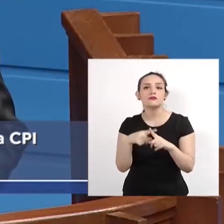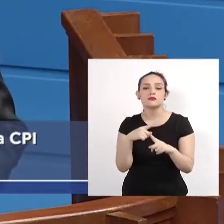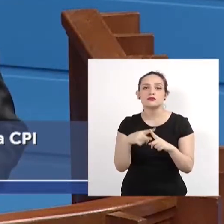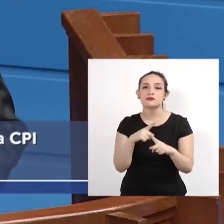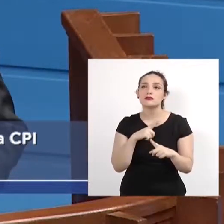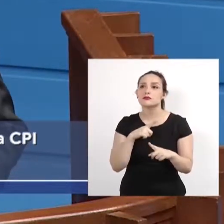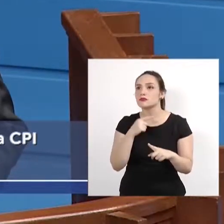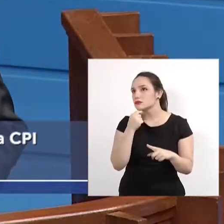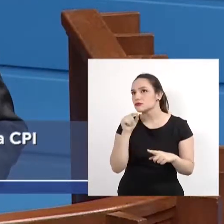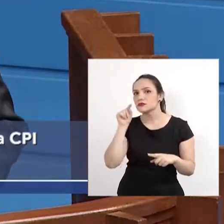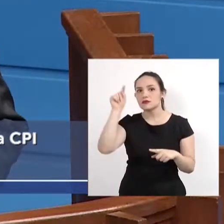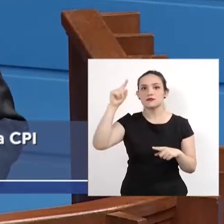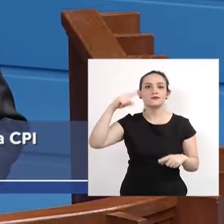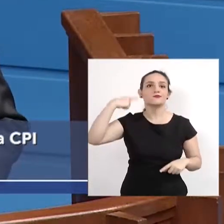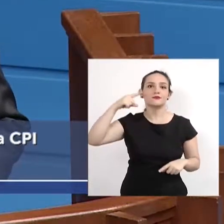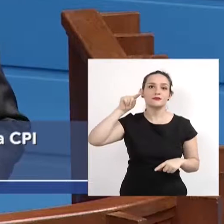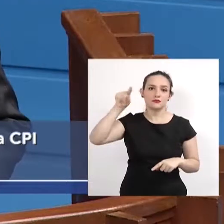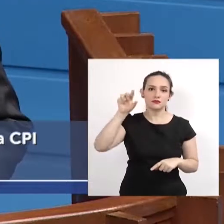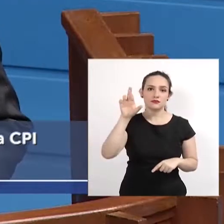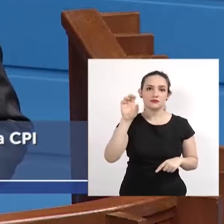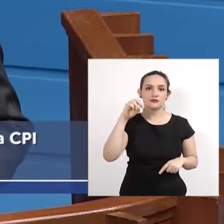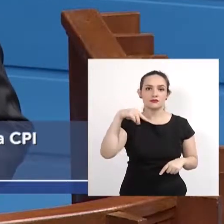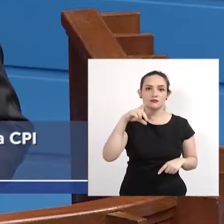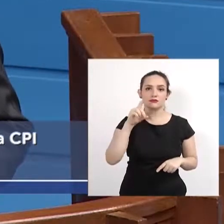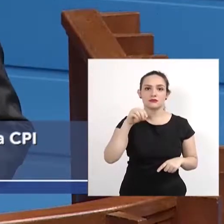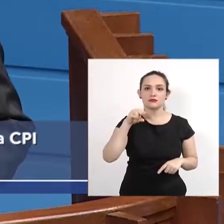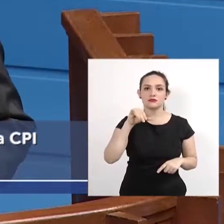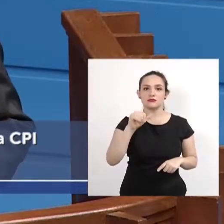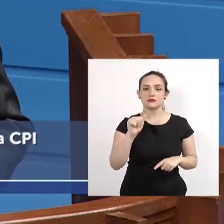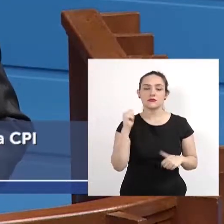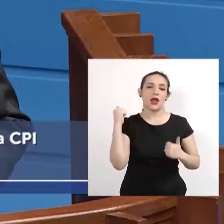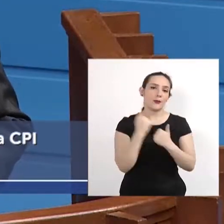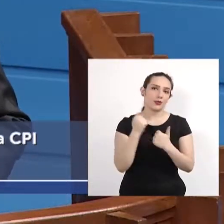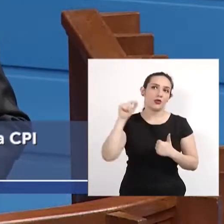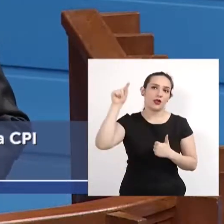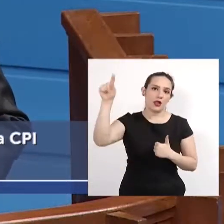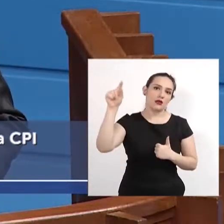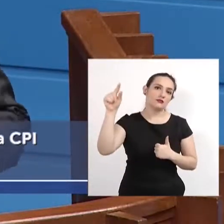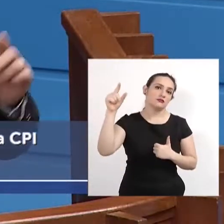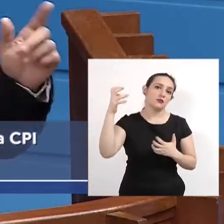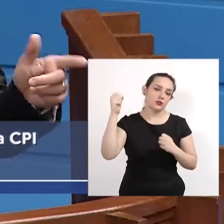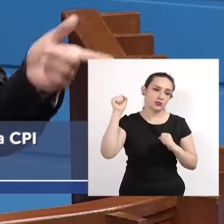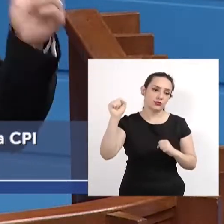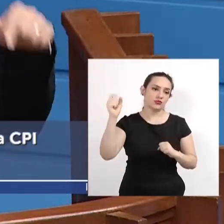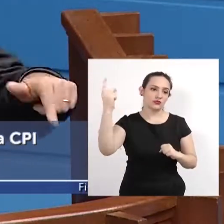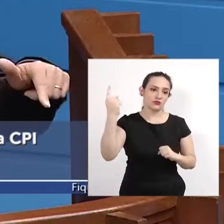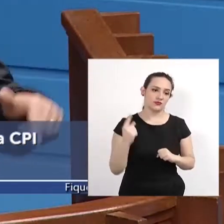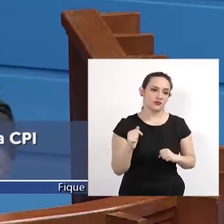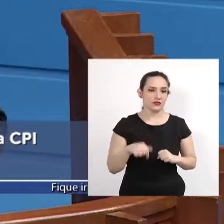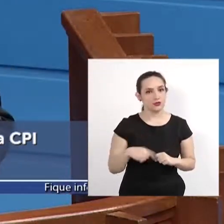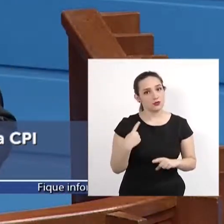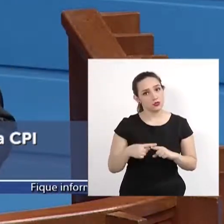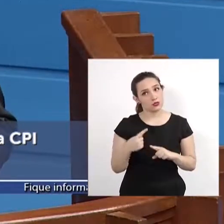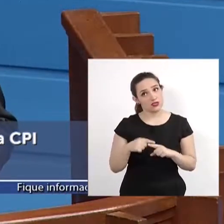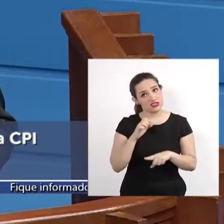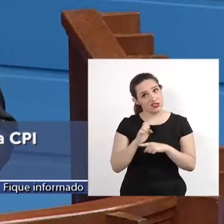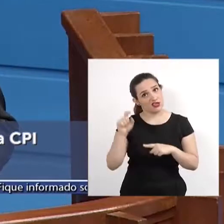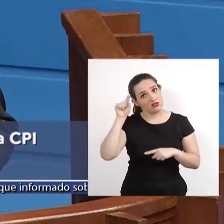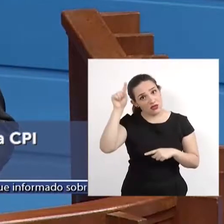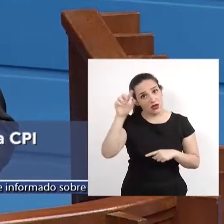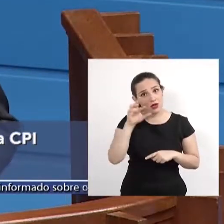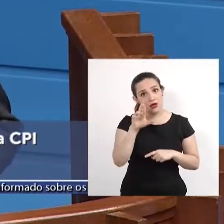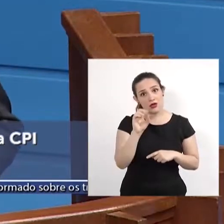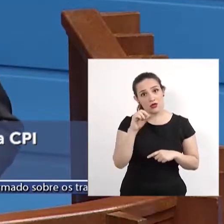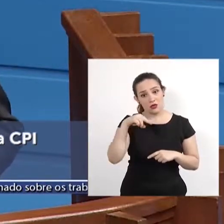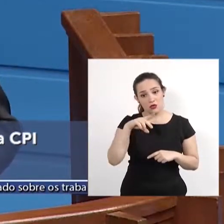que está dando todo o suporte para os deputados estaduais lá de Rondônia, estado esse que também